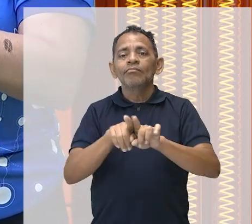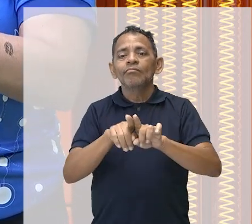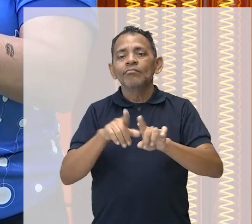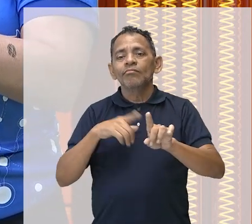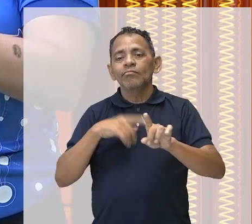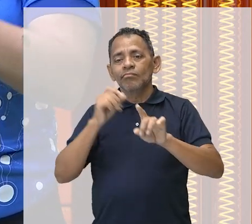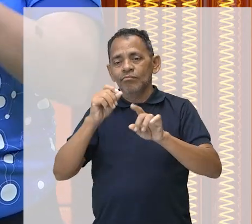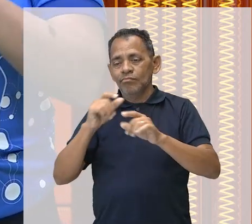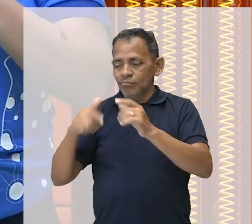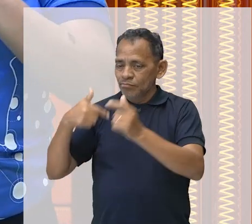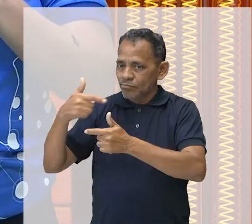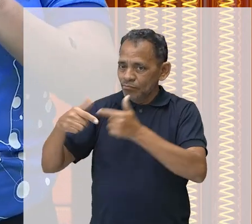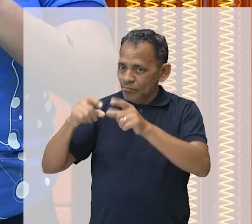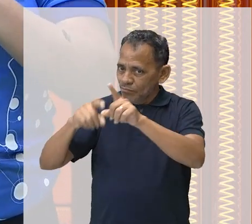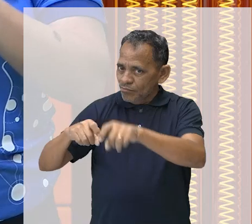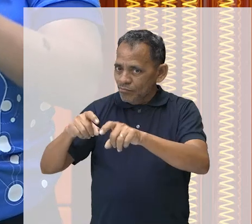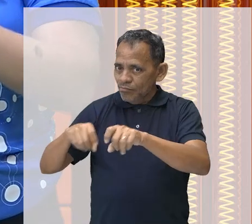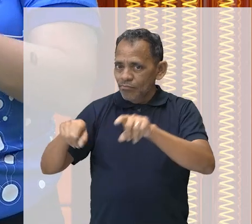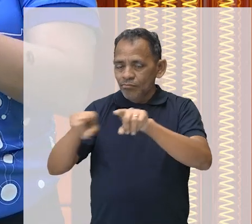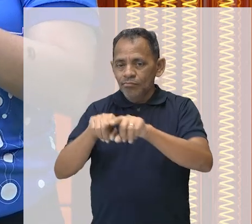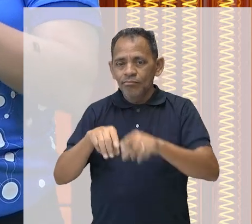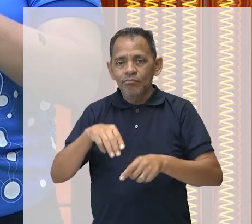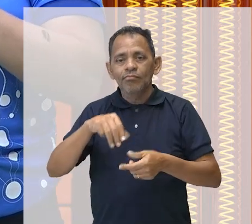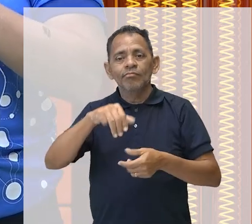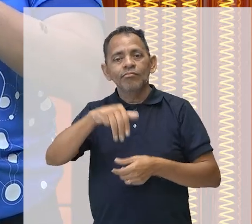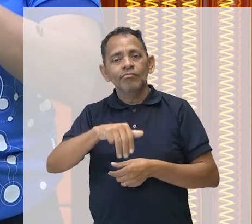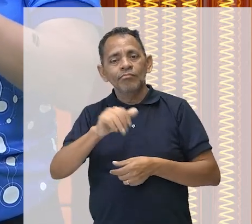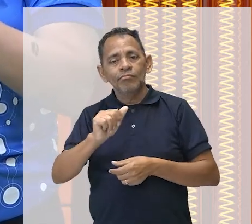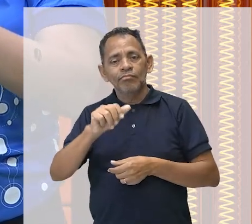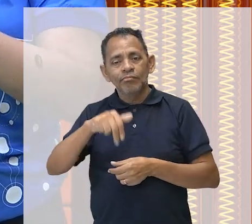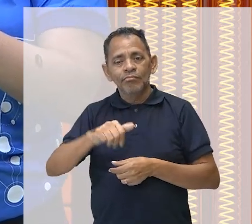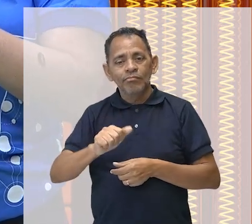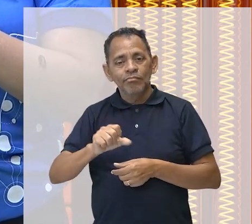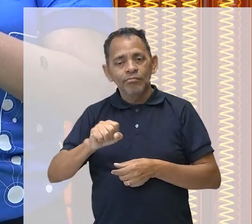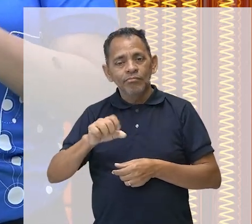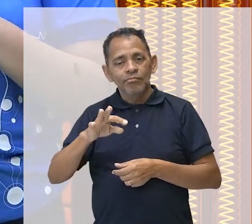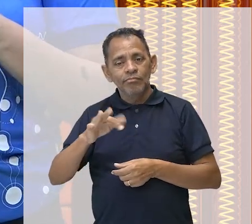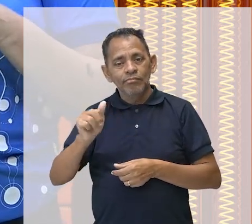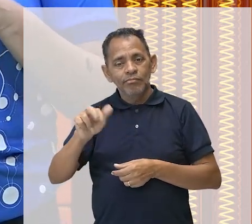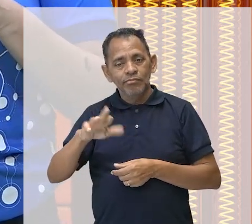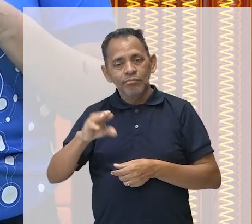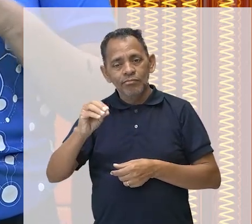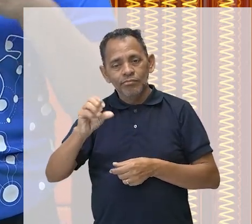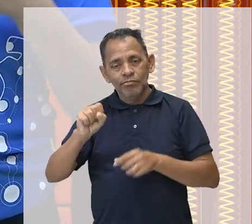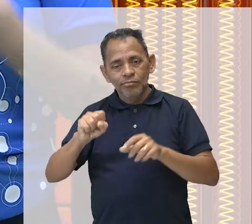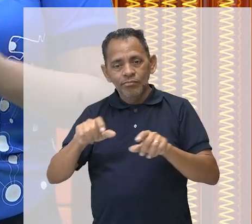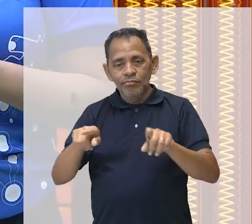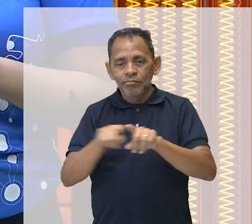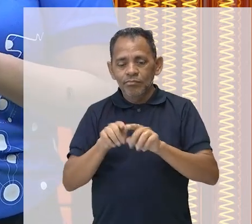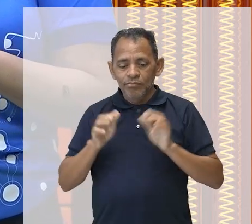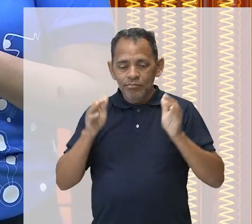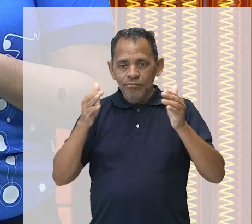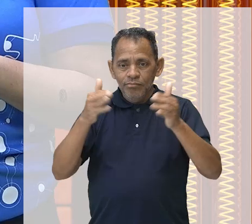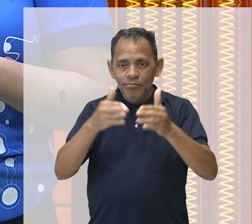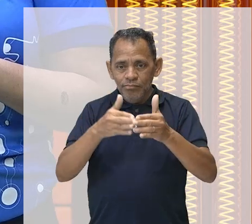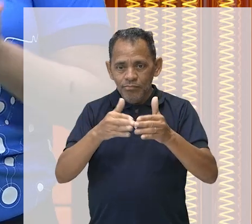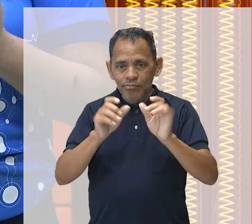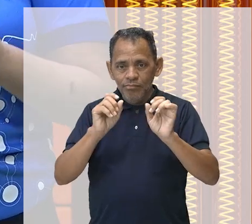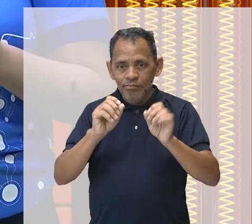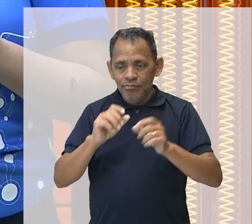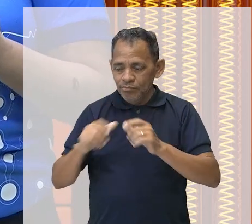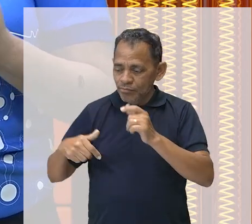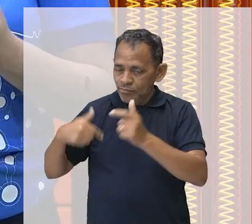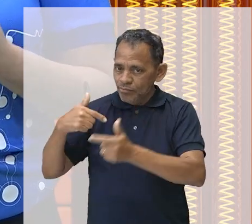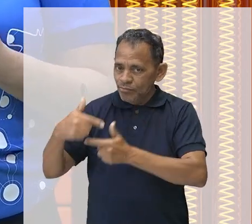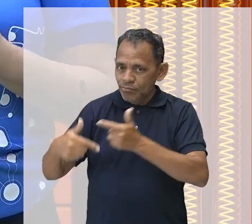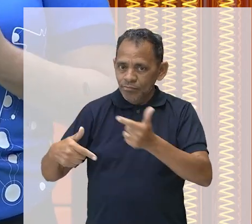além do trabalho agrícola, os monastérios, gente. Os monastérios também se tornaram o quê? Centros, né, de